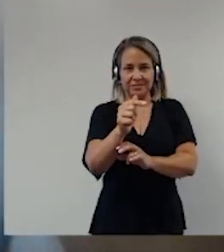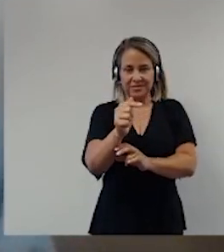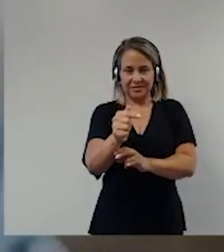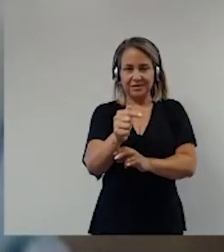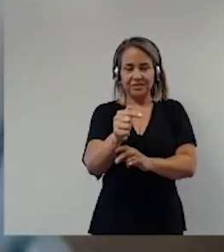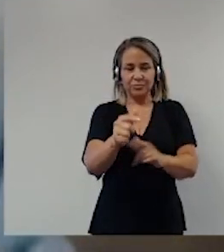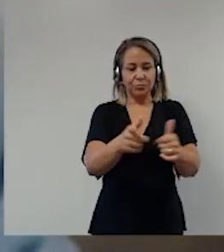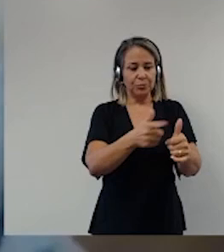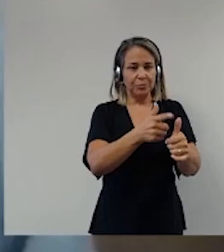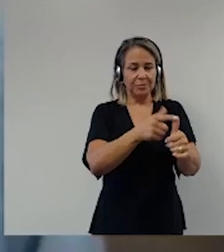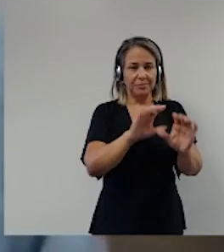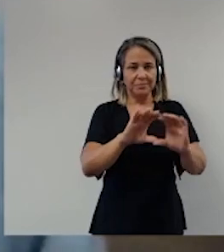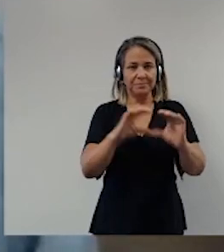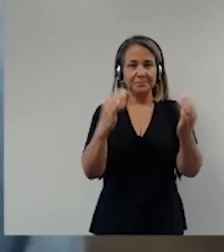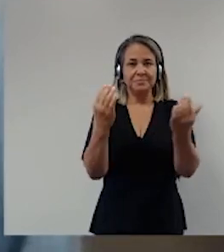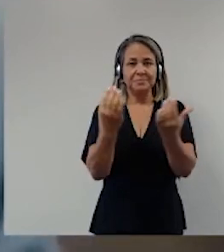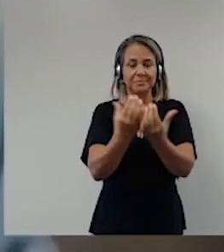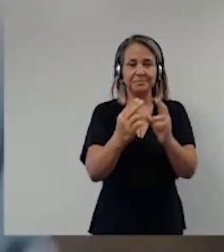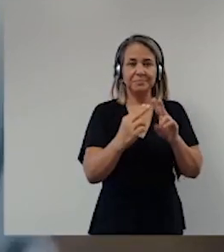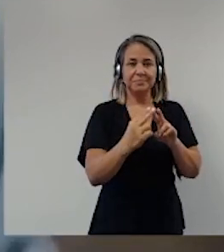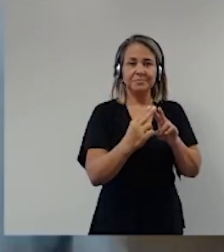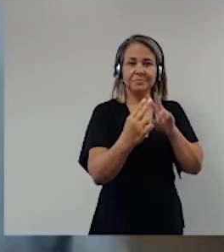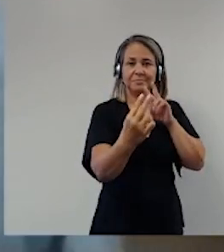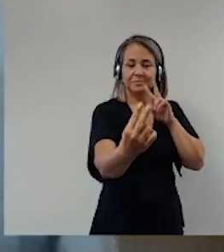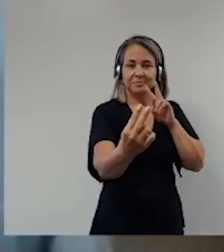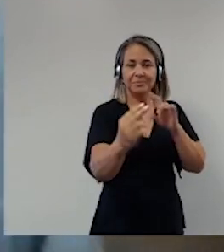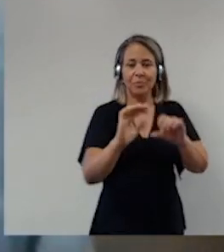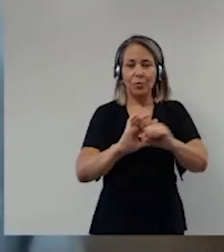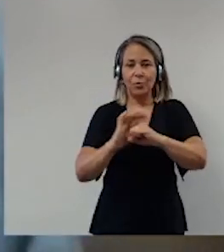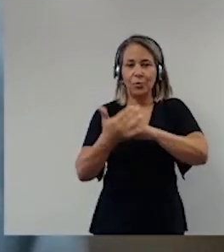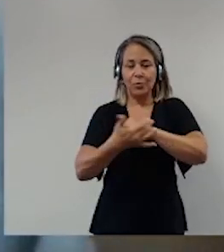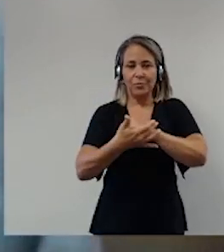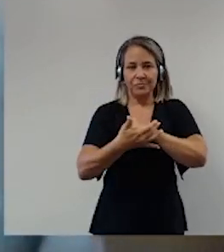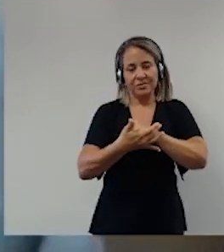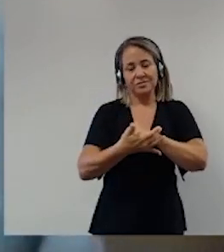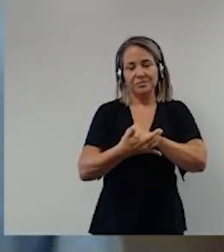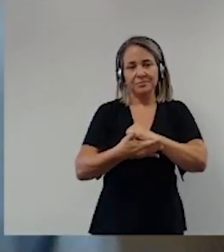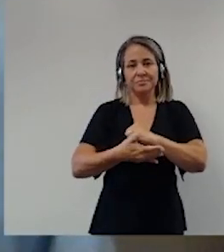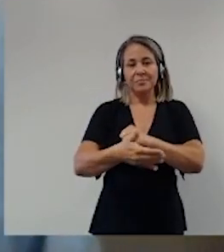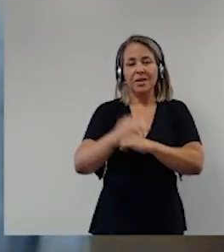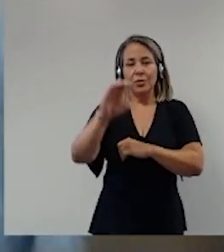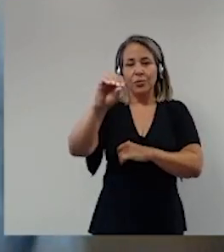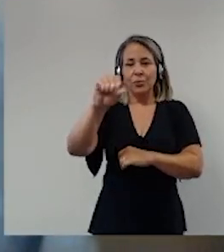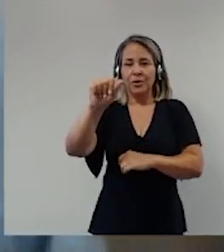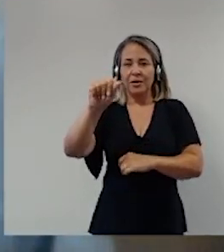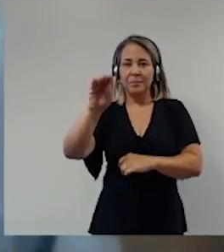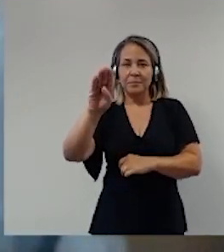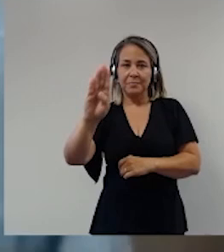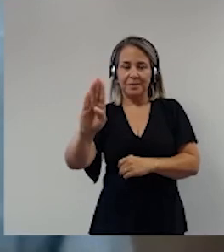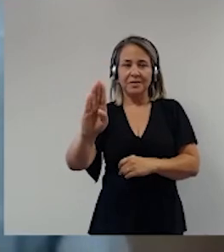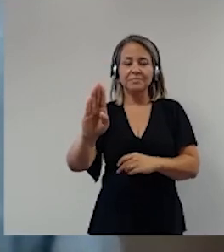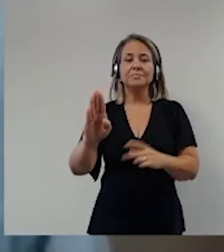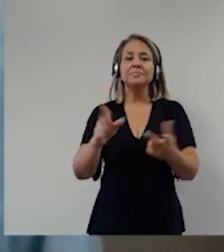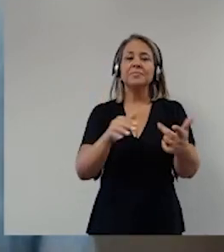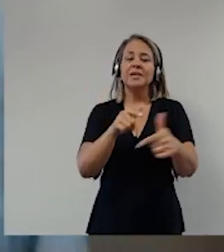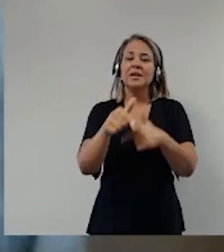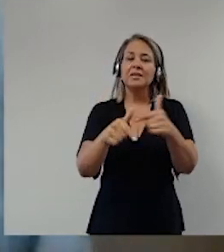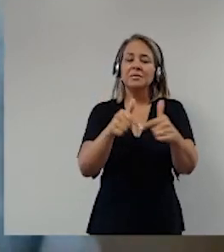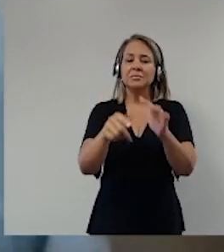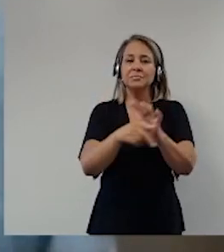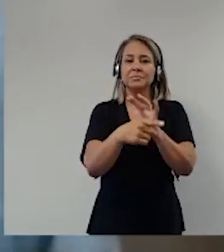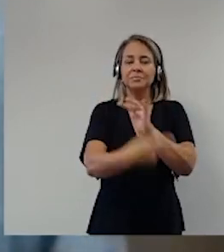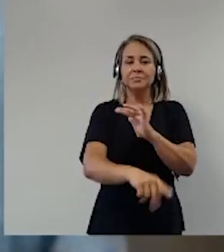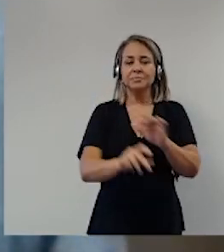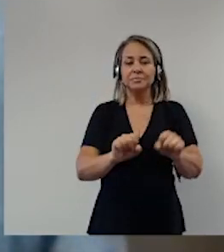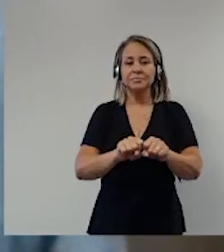147 do primeiro Congresso Digital Covid-19 da OAB, Repercussões Jurídicas e Sociais da Pandemia, e o